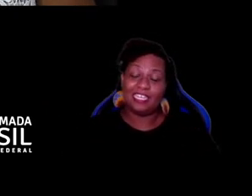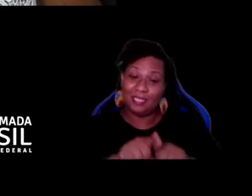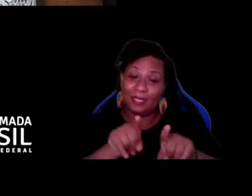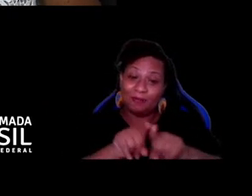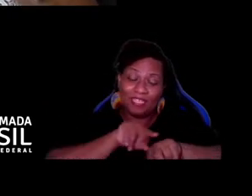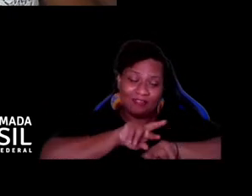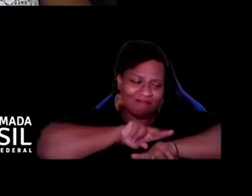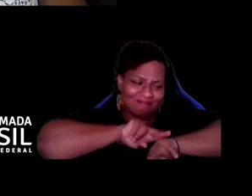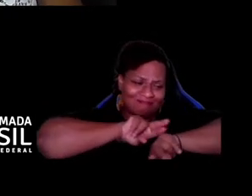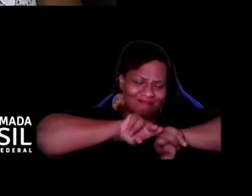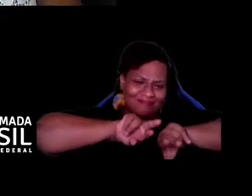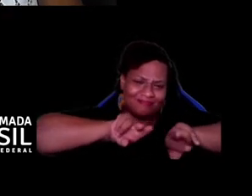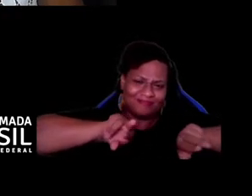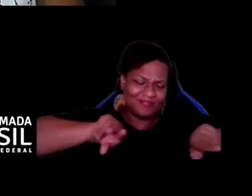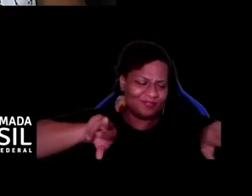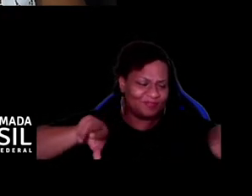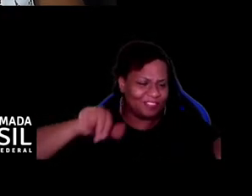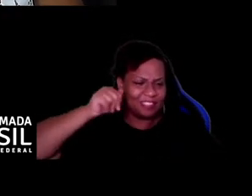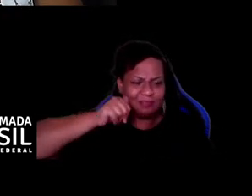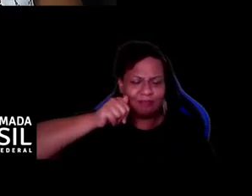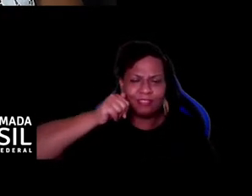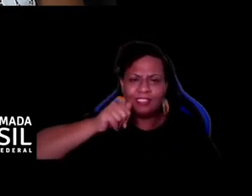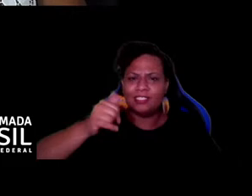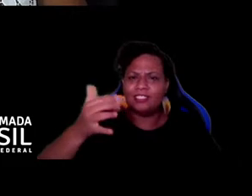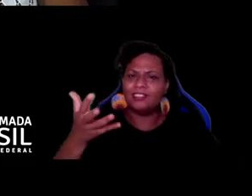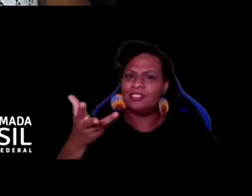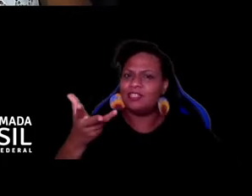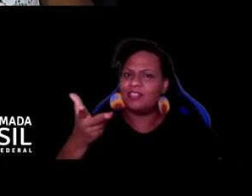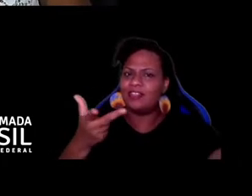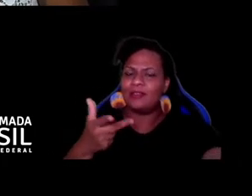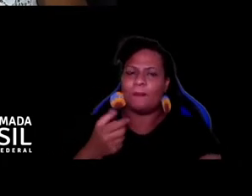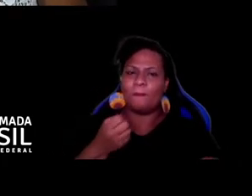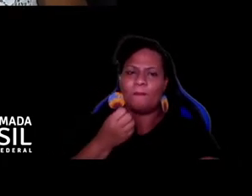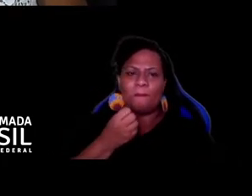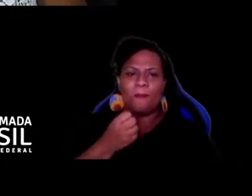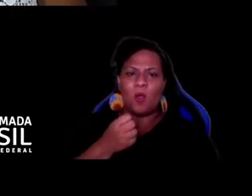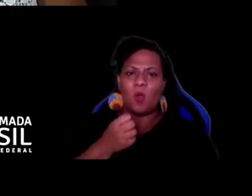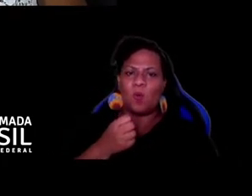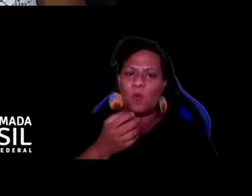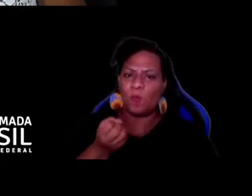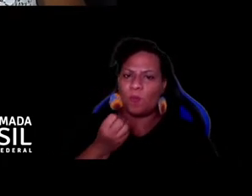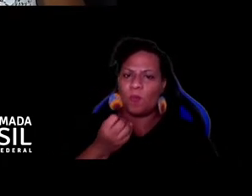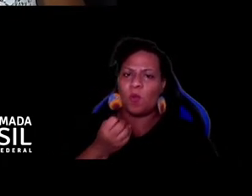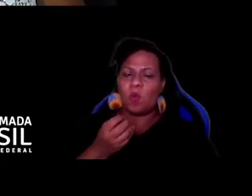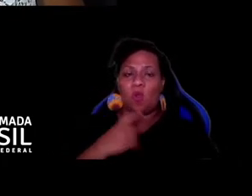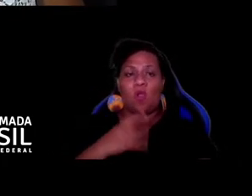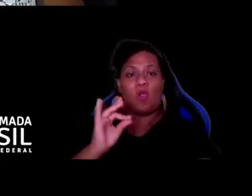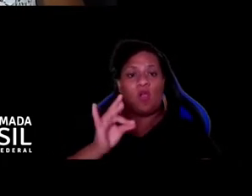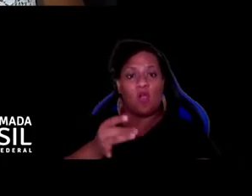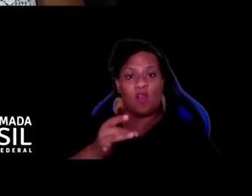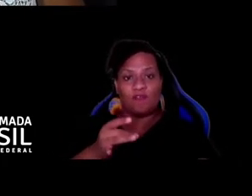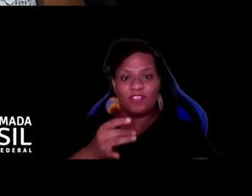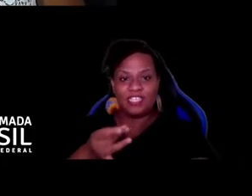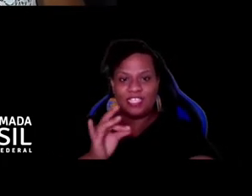de meninas muito talentosas, né, com oficinas de